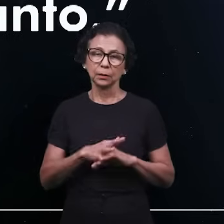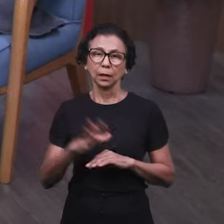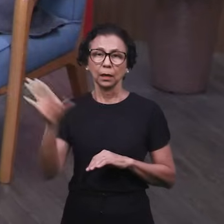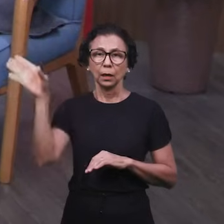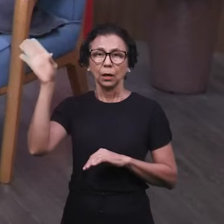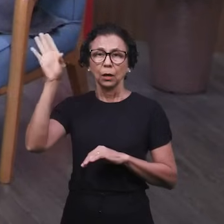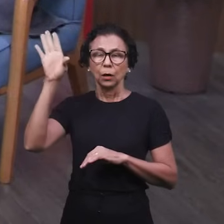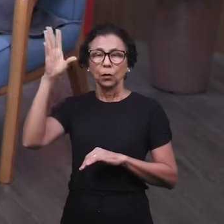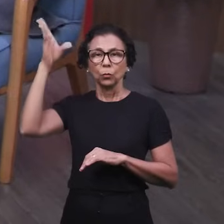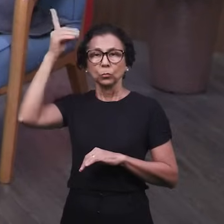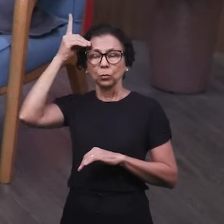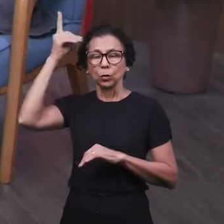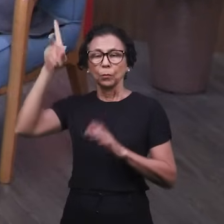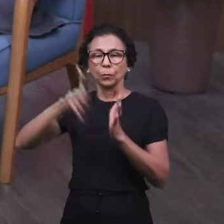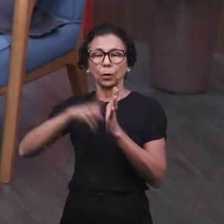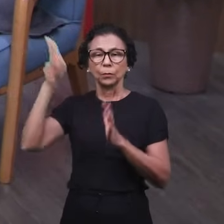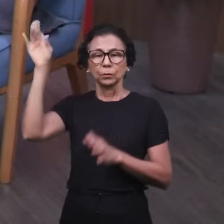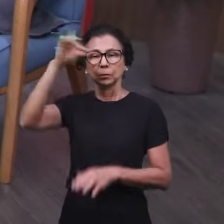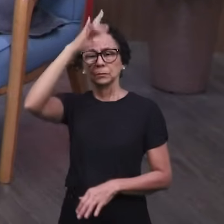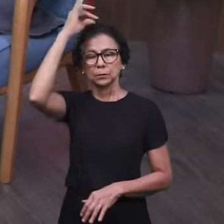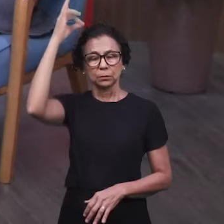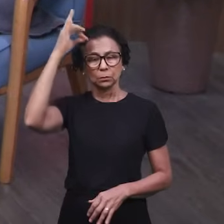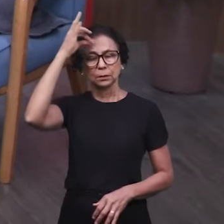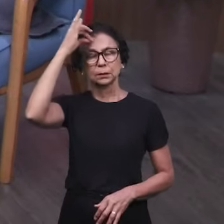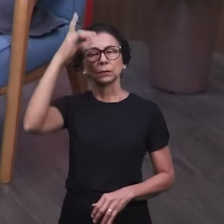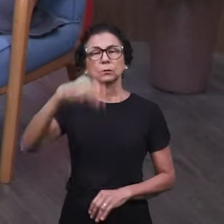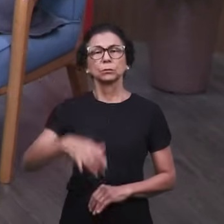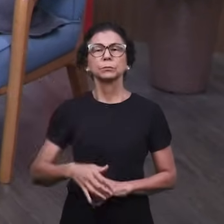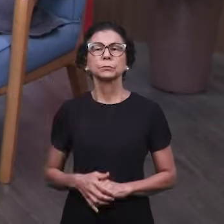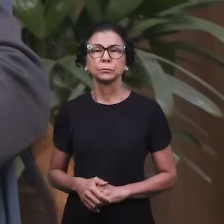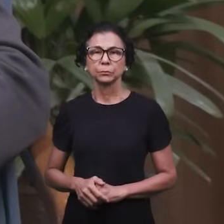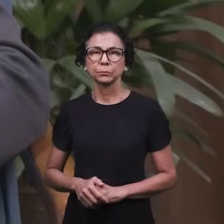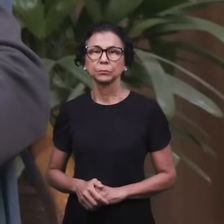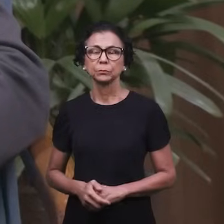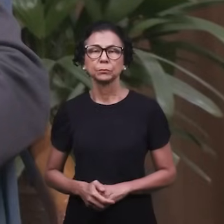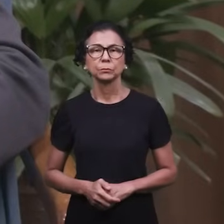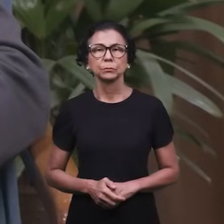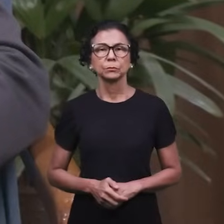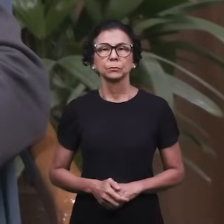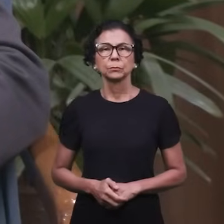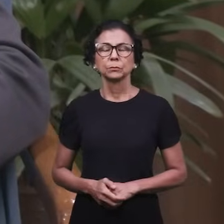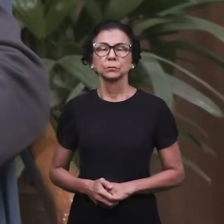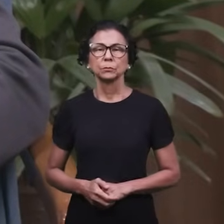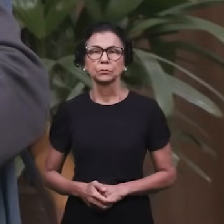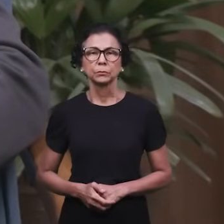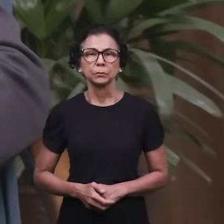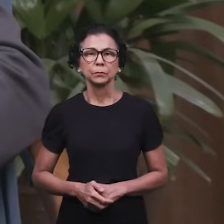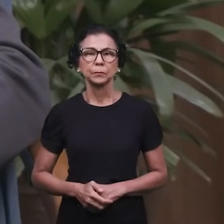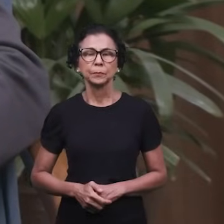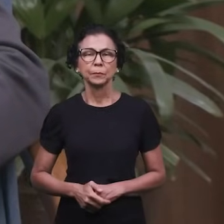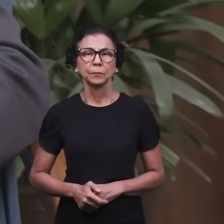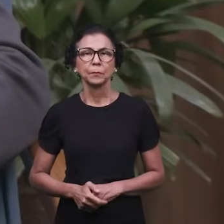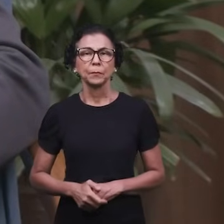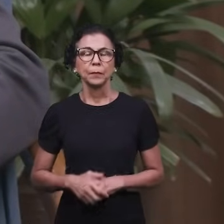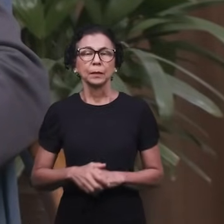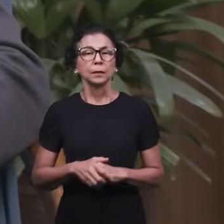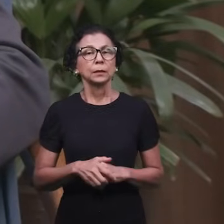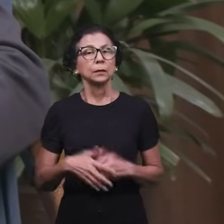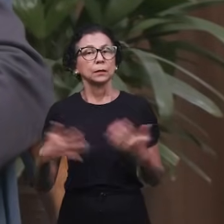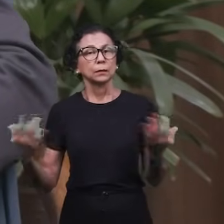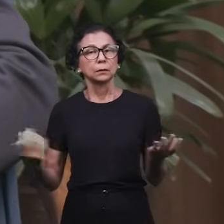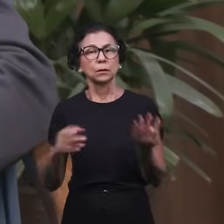Então, essa última mensagem, arrependei-vos, né, ela gera como consequência,